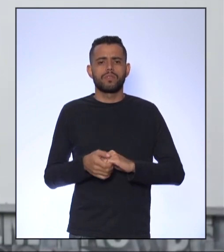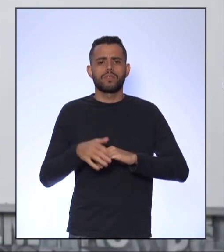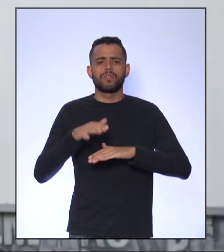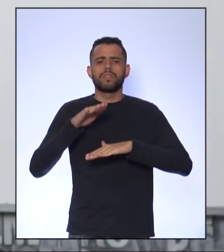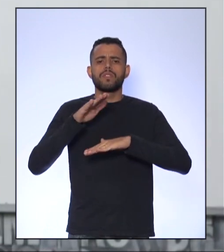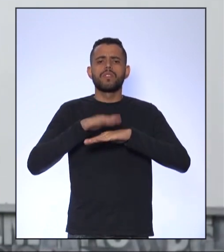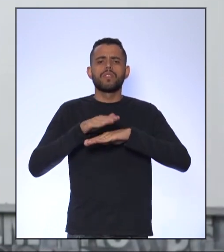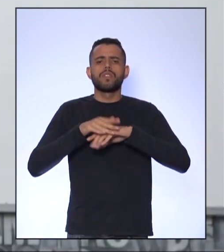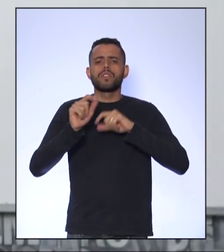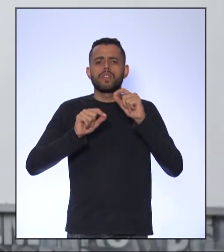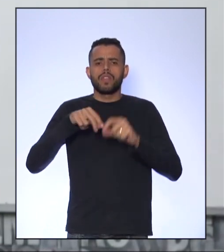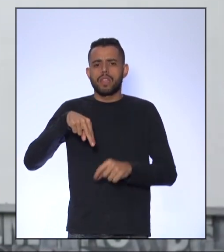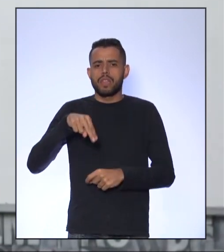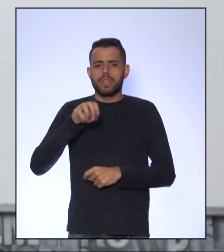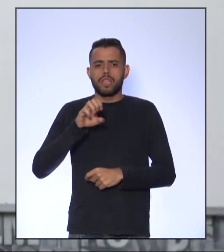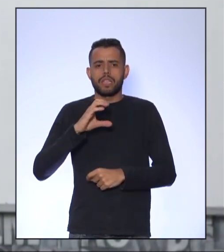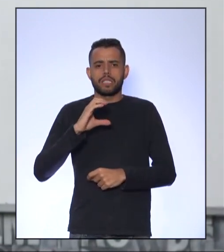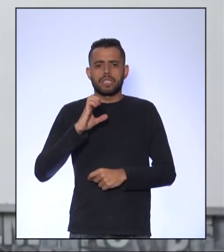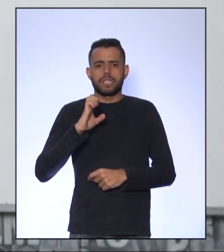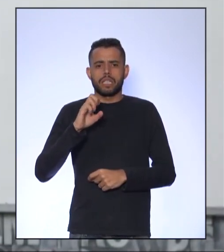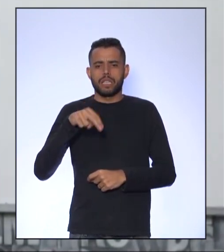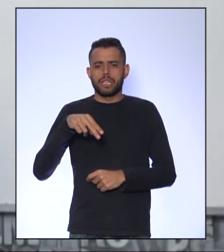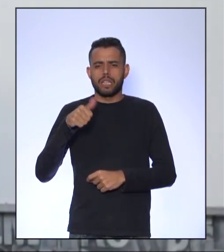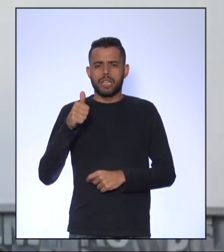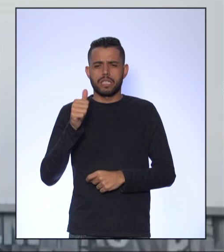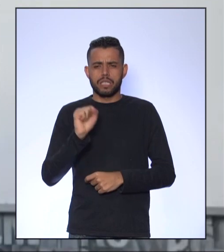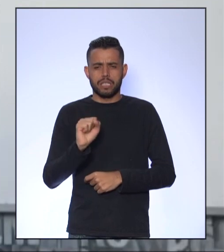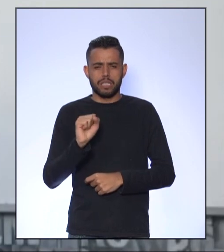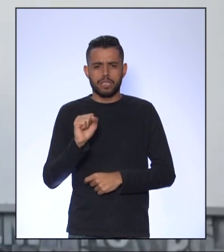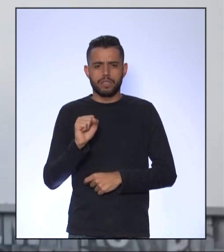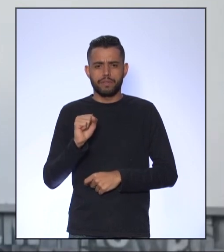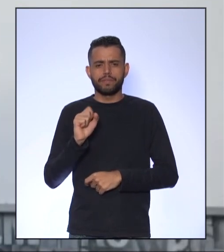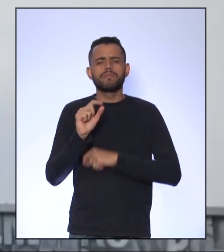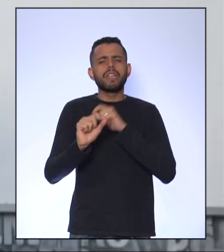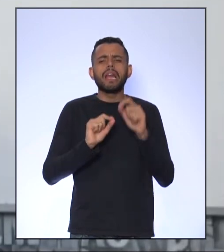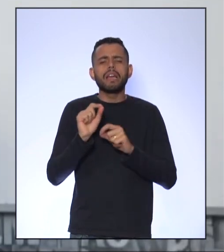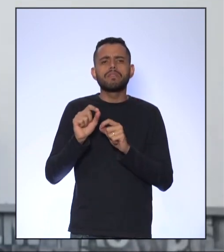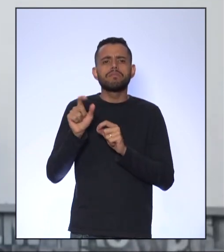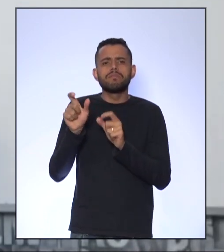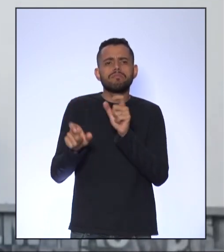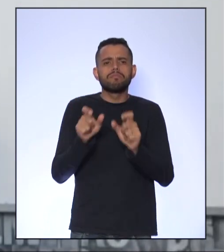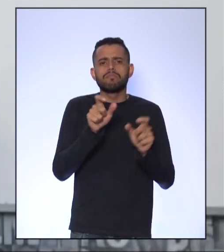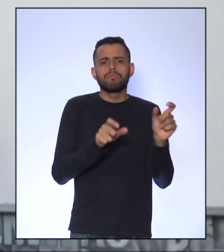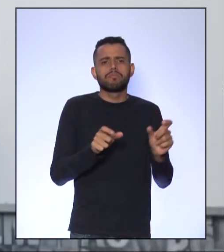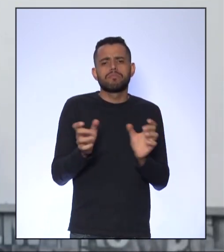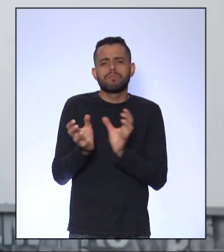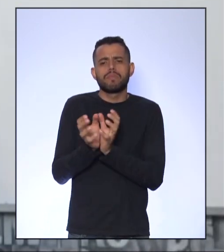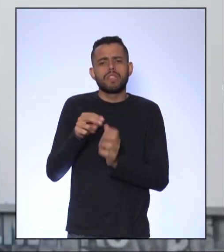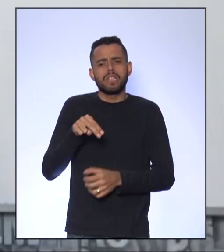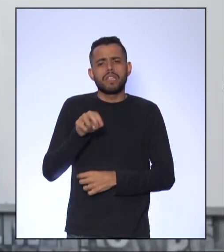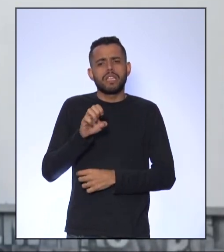mecenas. E aí o detalhe, os mecenas, quem são?